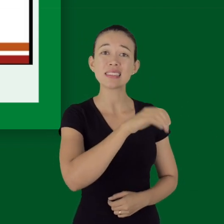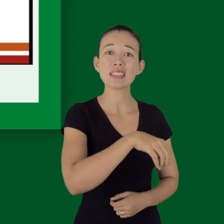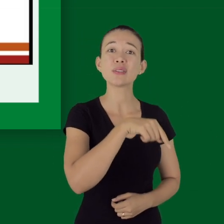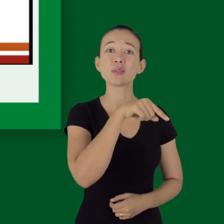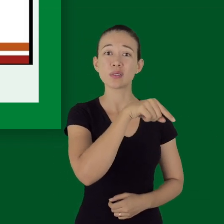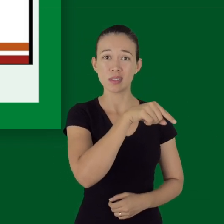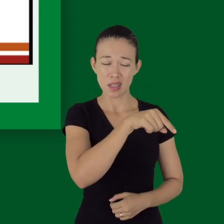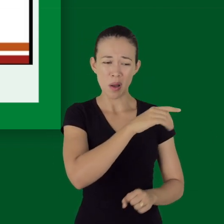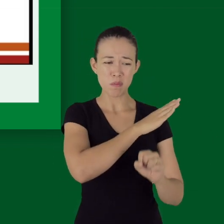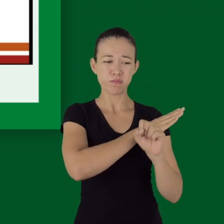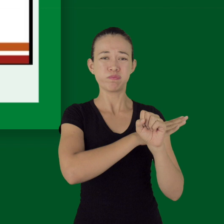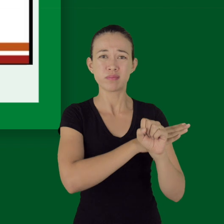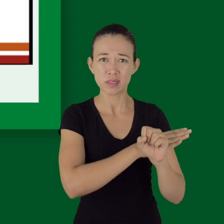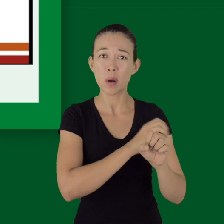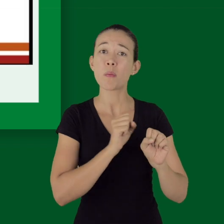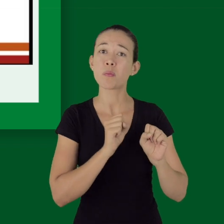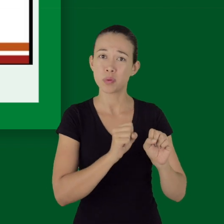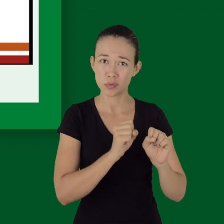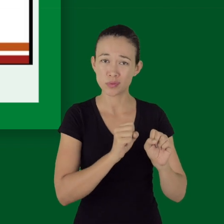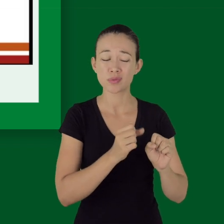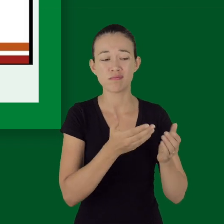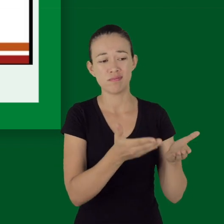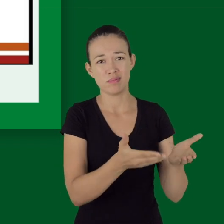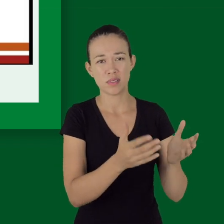vezes, essas hiperextensões,